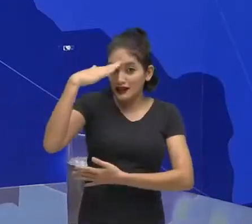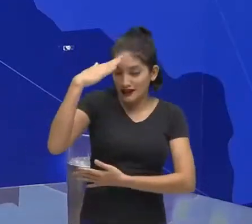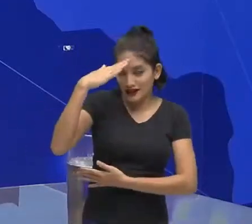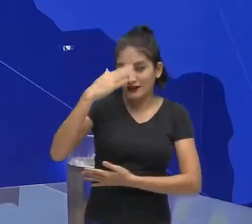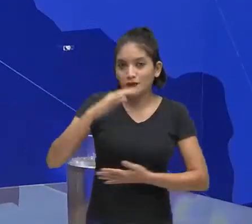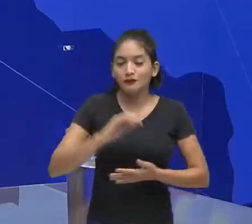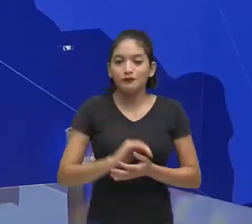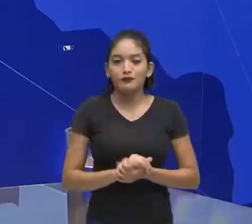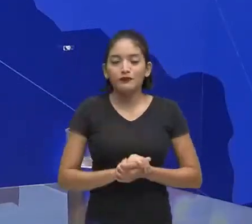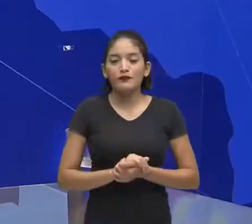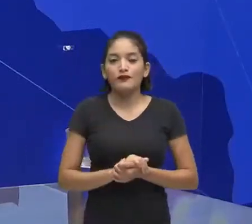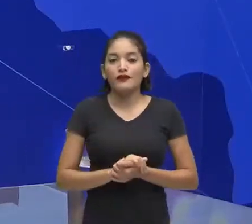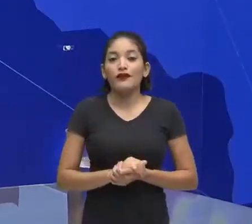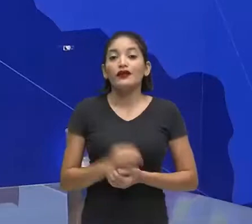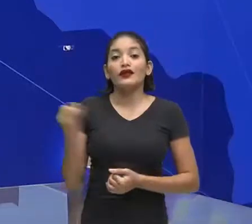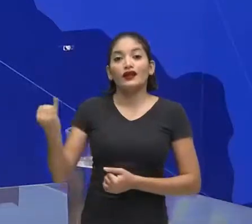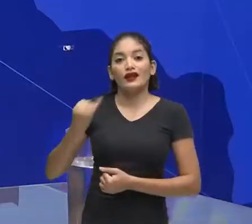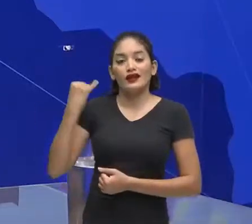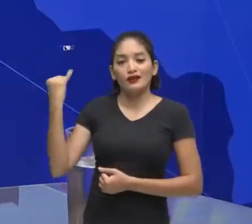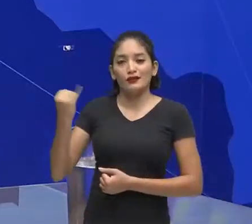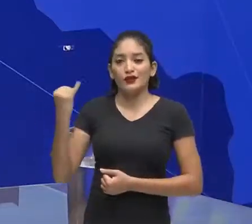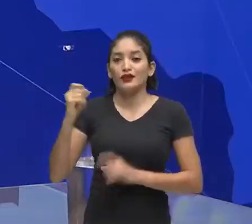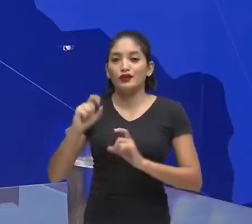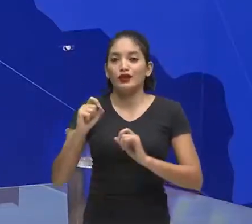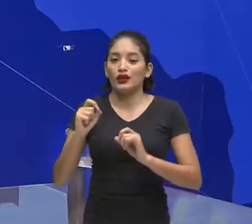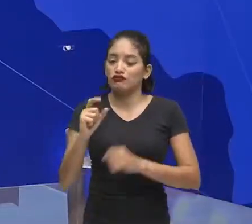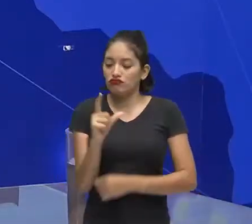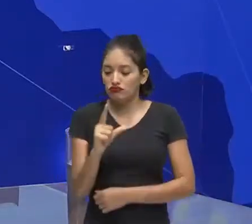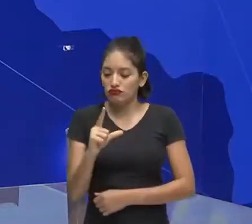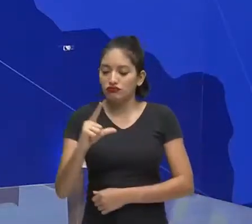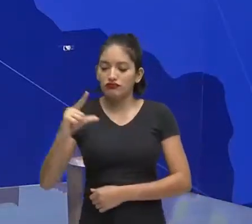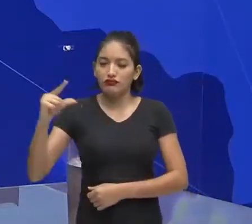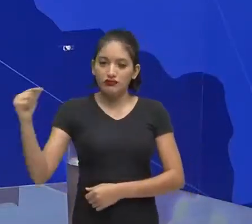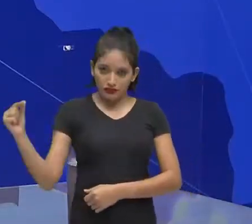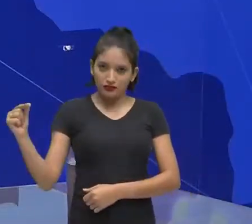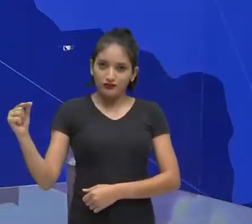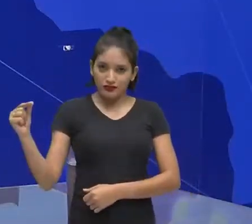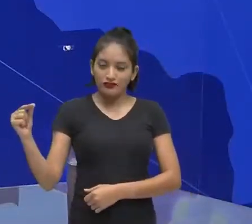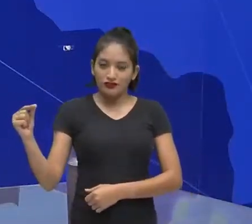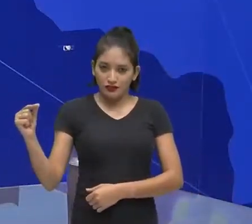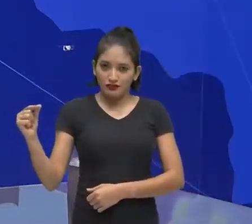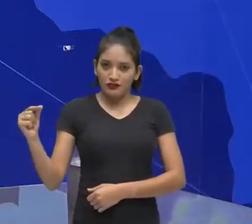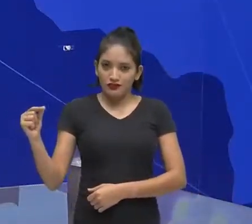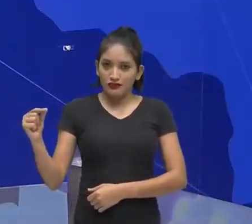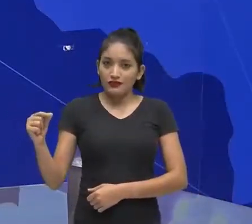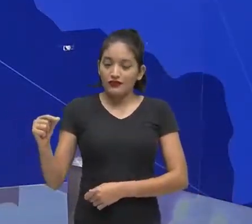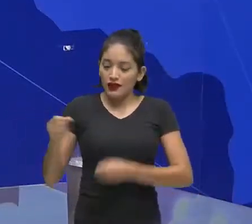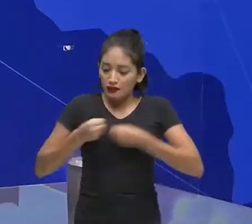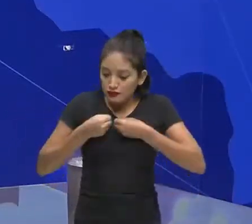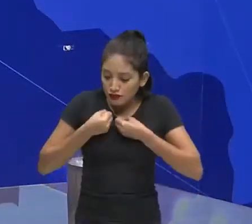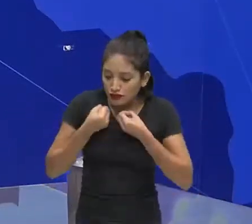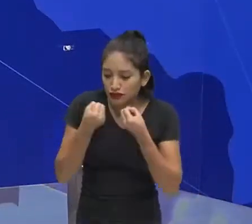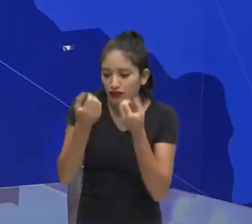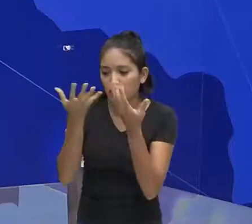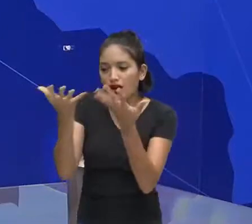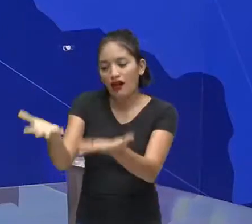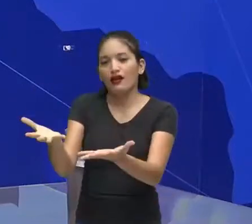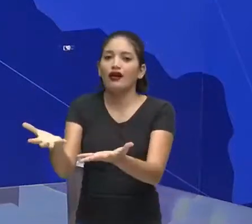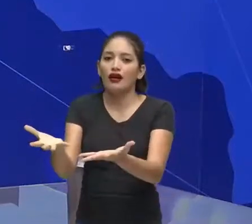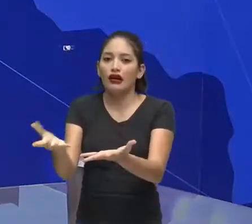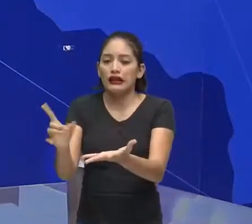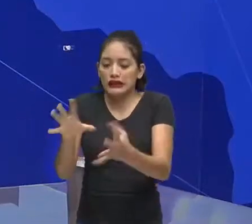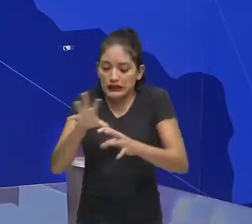entende. O importante é a gente fazer sair. O importante é a gente trazer para fora, não